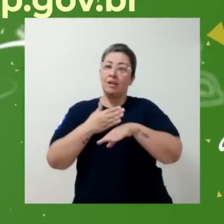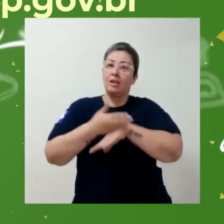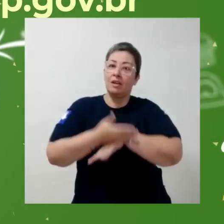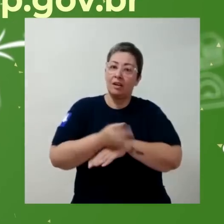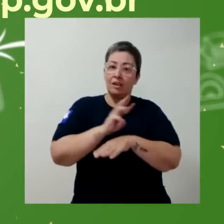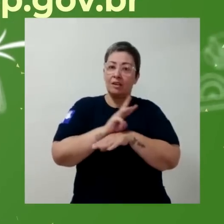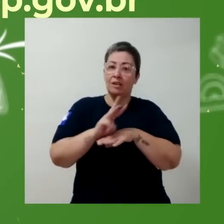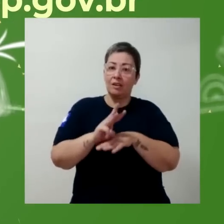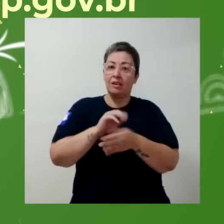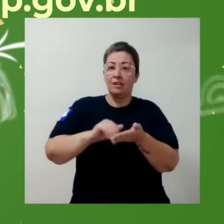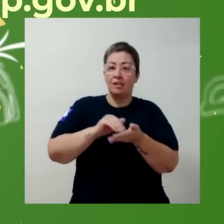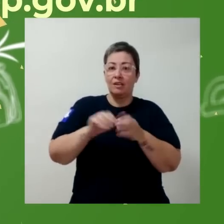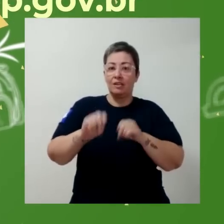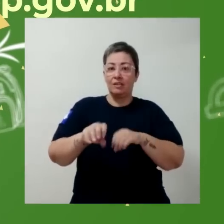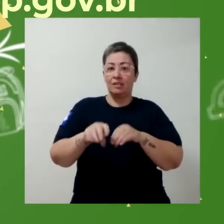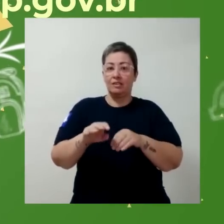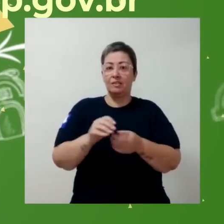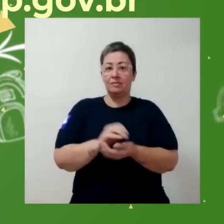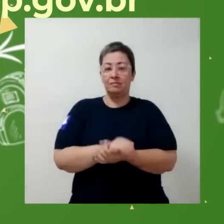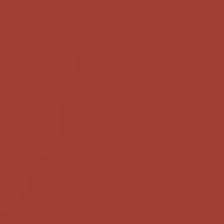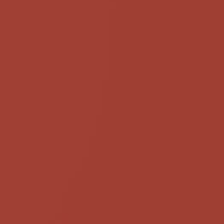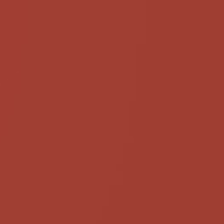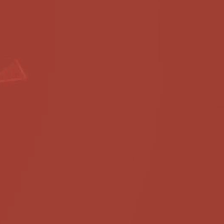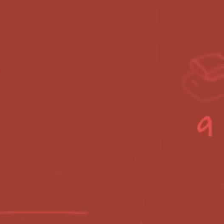Acesse o Portal da Educação.